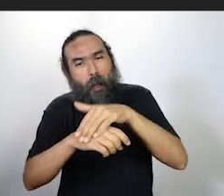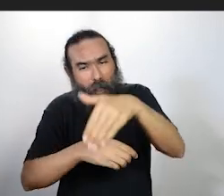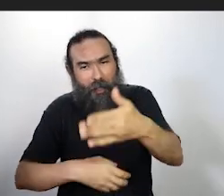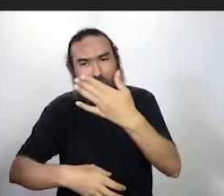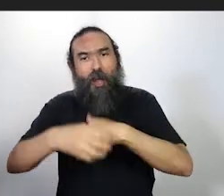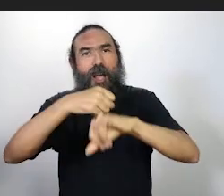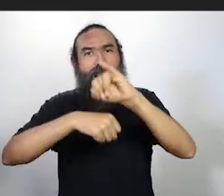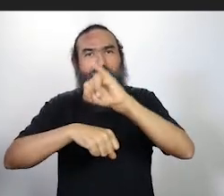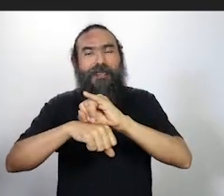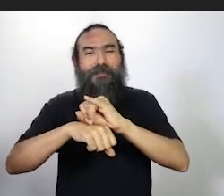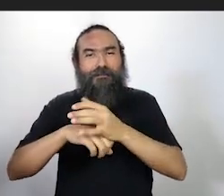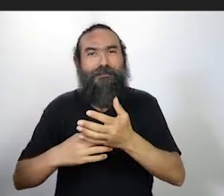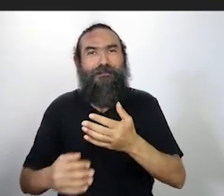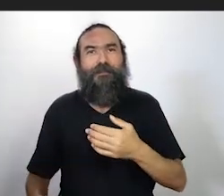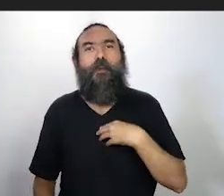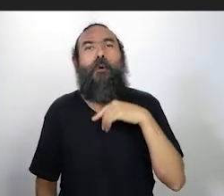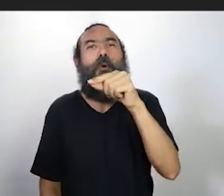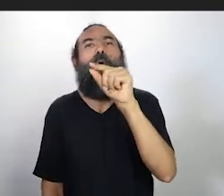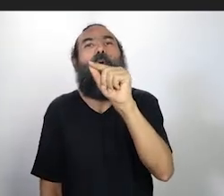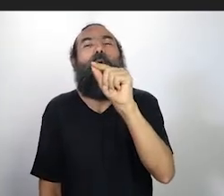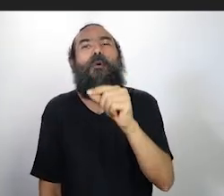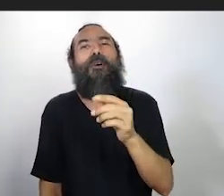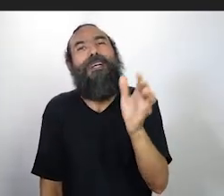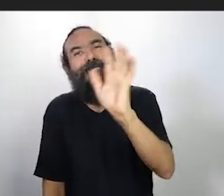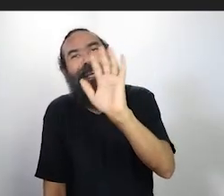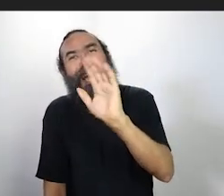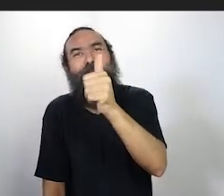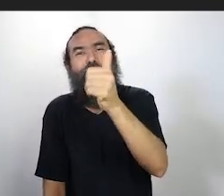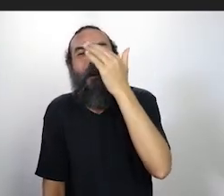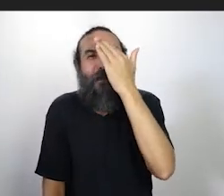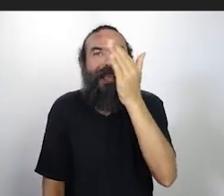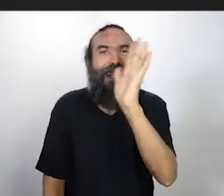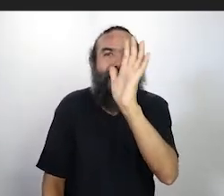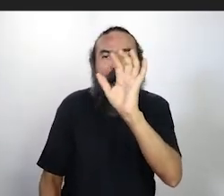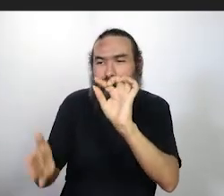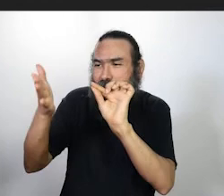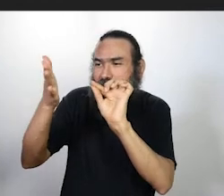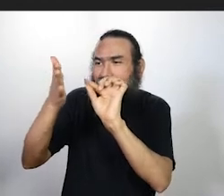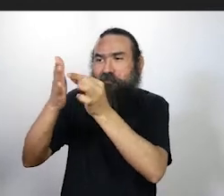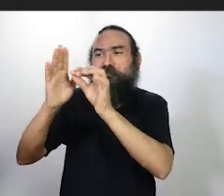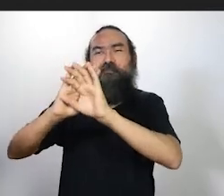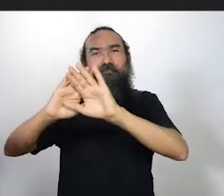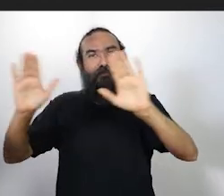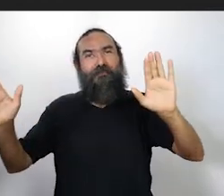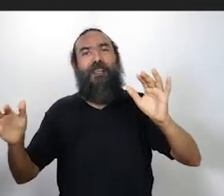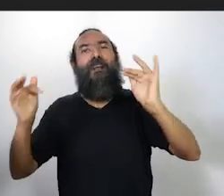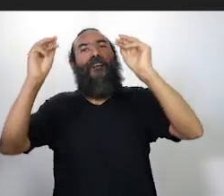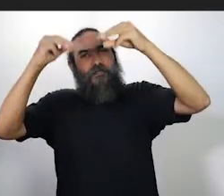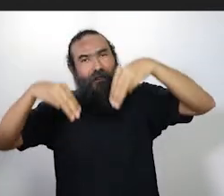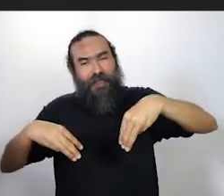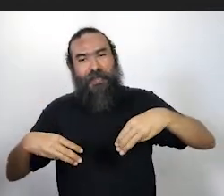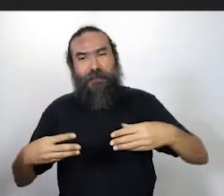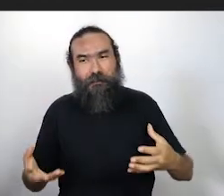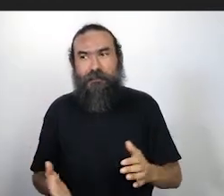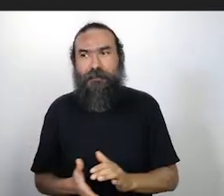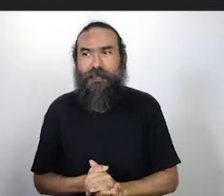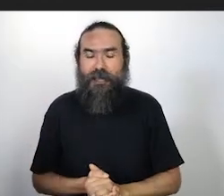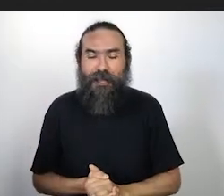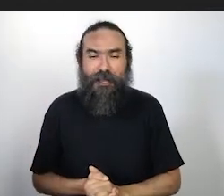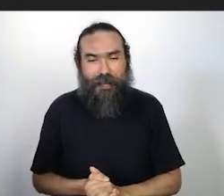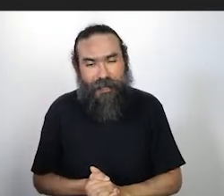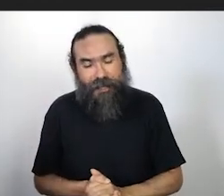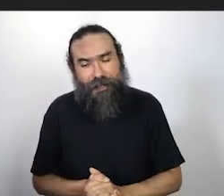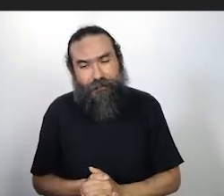assim, ao final, não finaliza assim, tchau, obrigado, cada um vai lá e desliga no botãozinho vermelho.